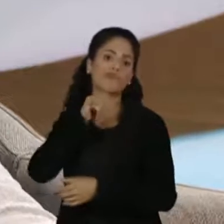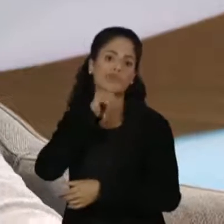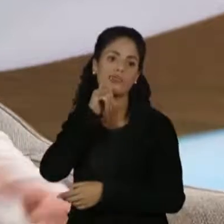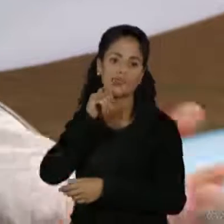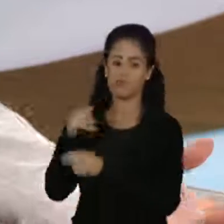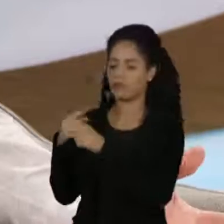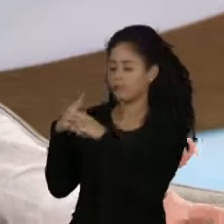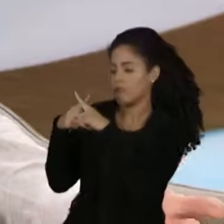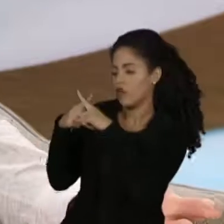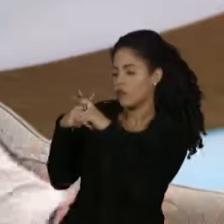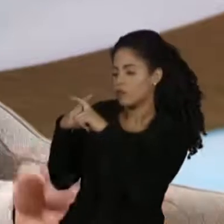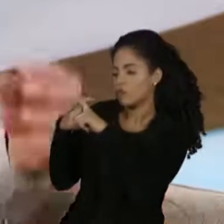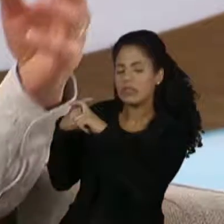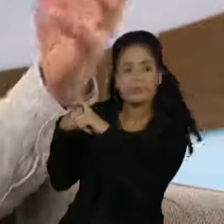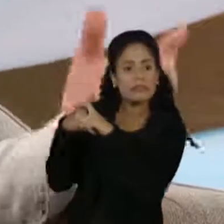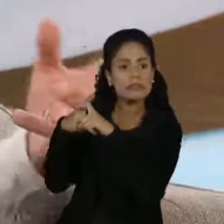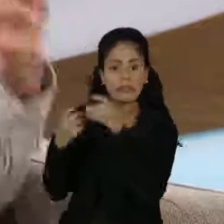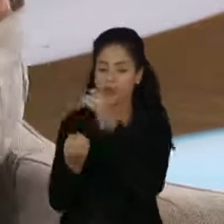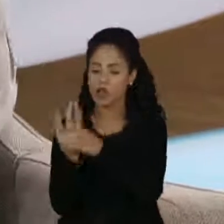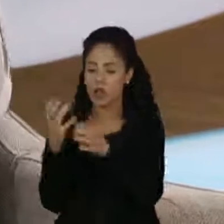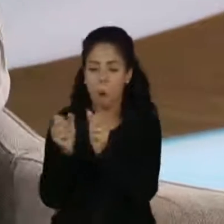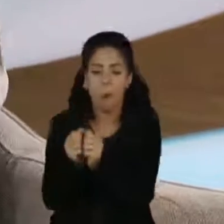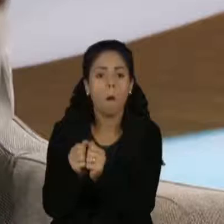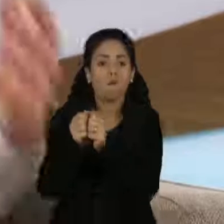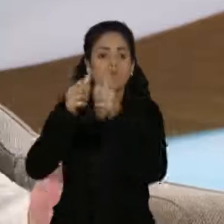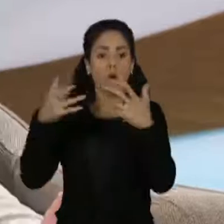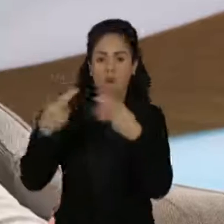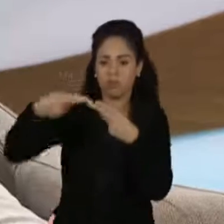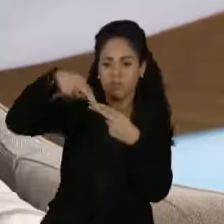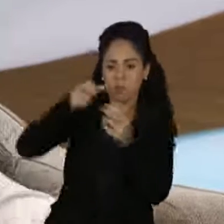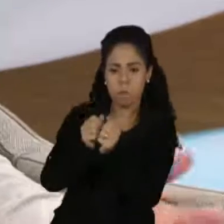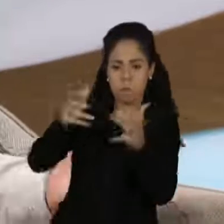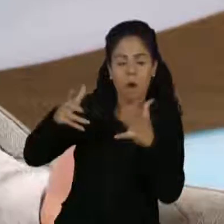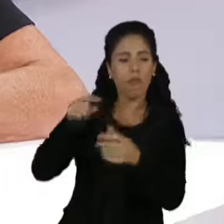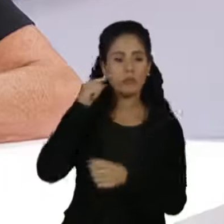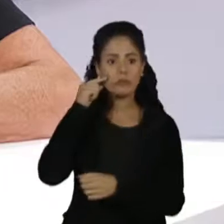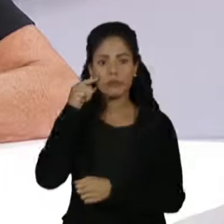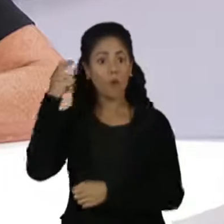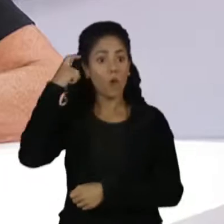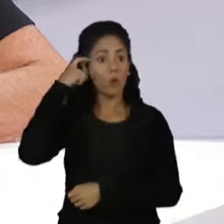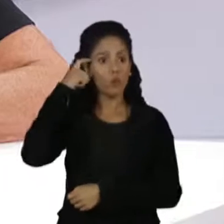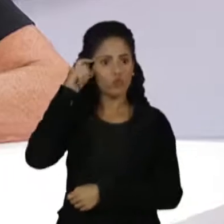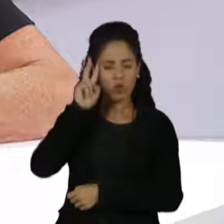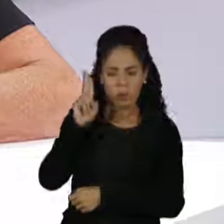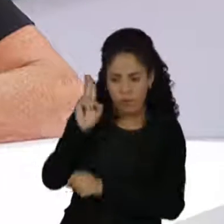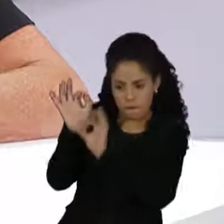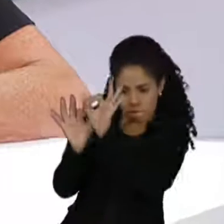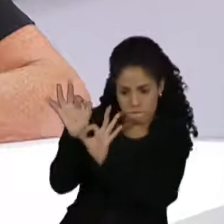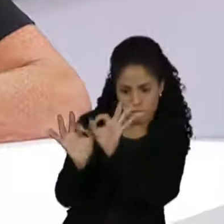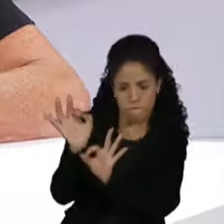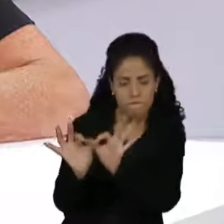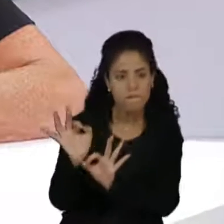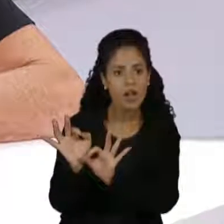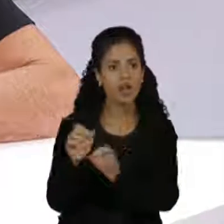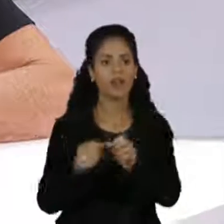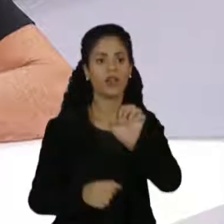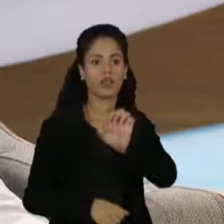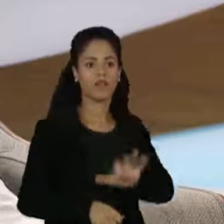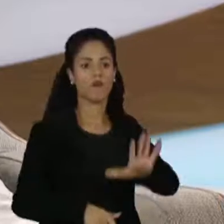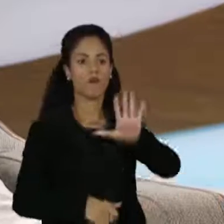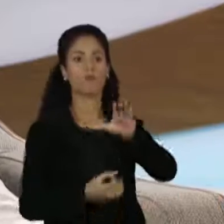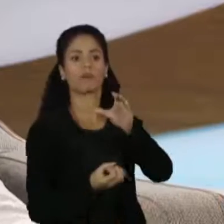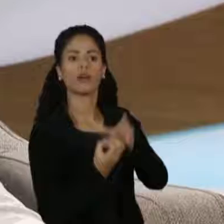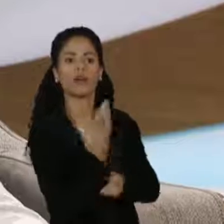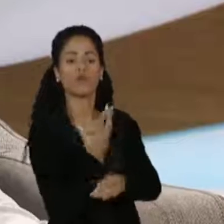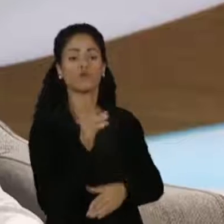bomba atômica ia ser muito pior, então a gente tem que usar as melhores mentes, no caso da Europa na época, para criar essa